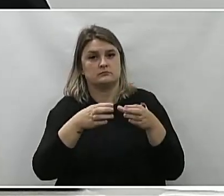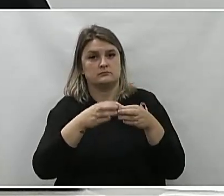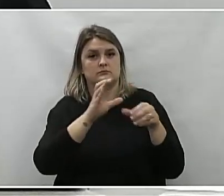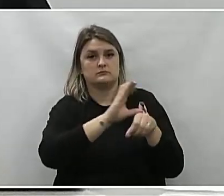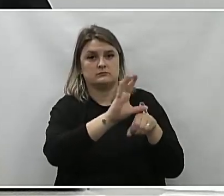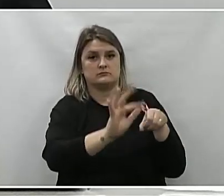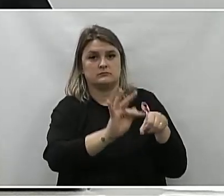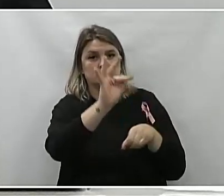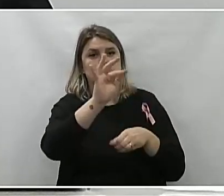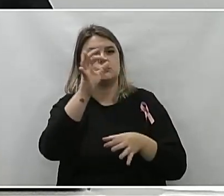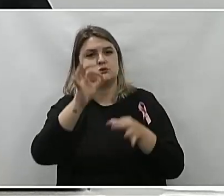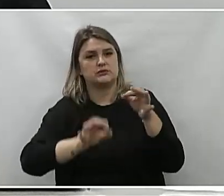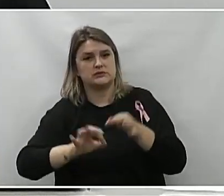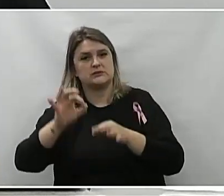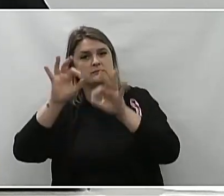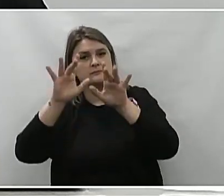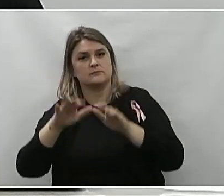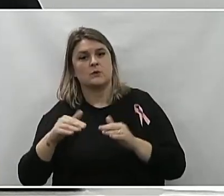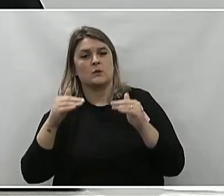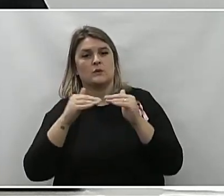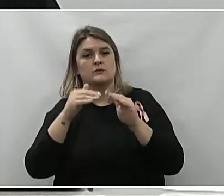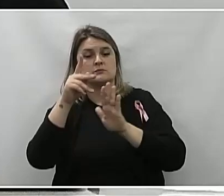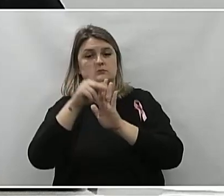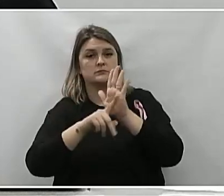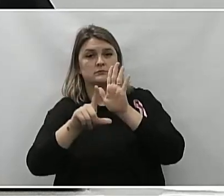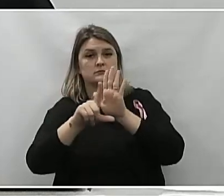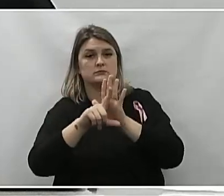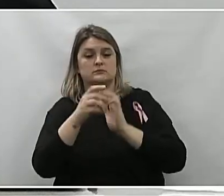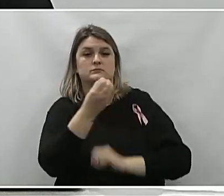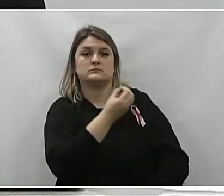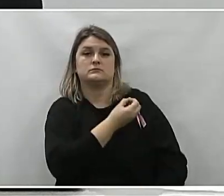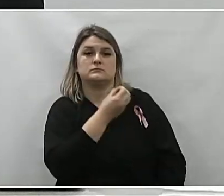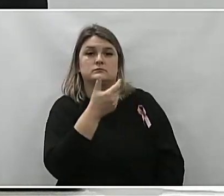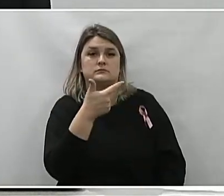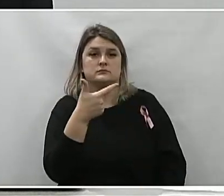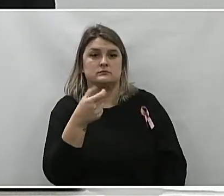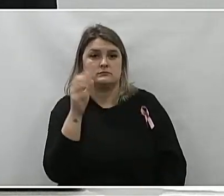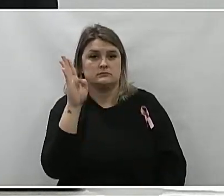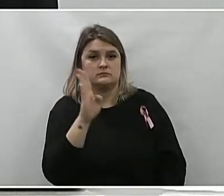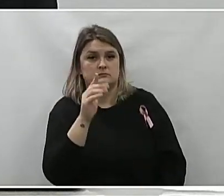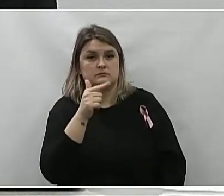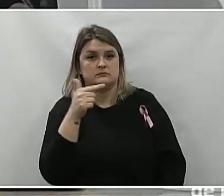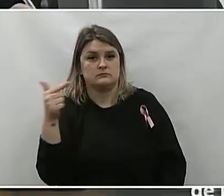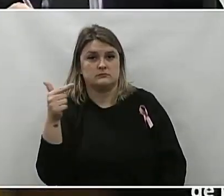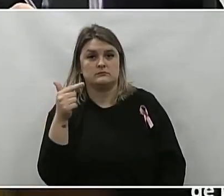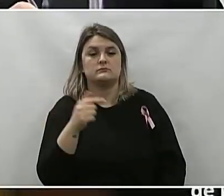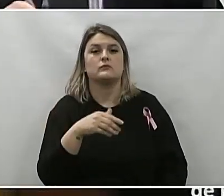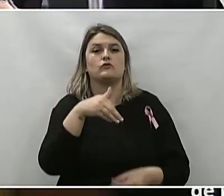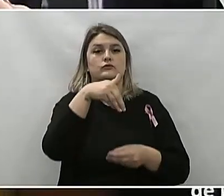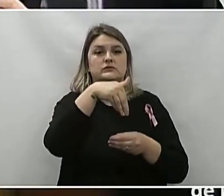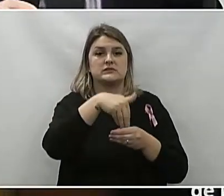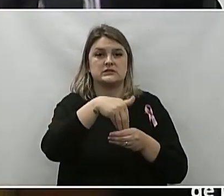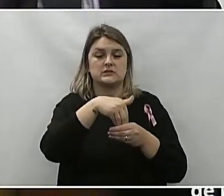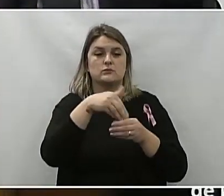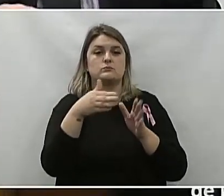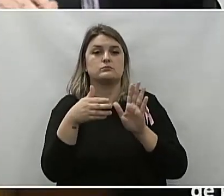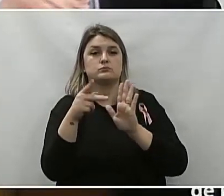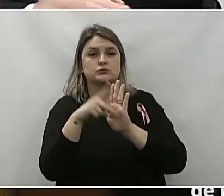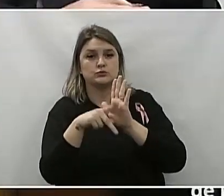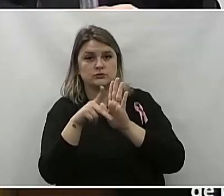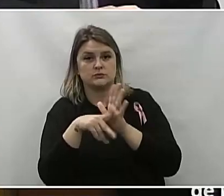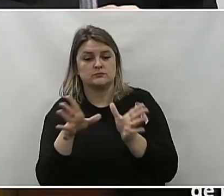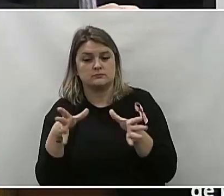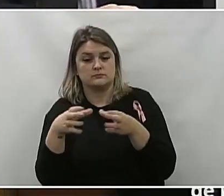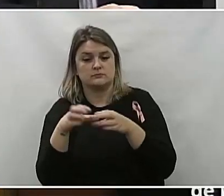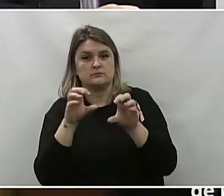de Constituição justiça e redação final favorável ao projeto de lei ordinária número 20 de 2022 votação do parecer fundamental